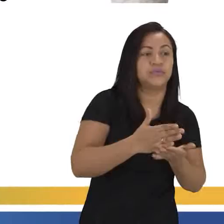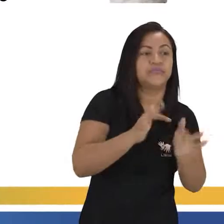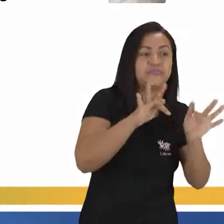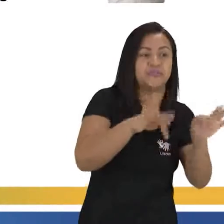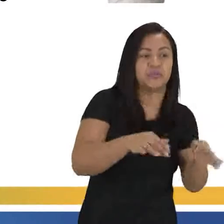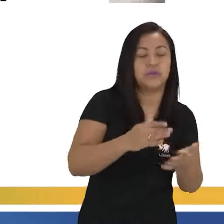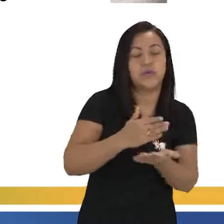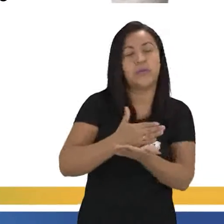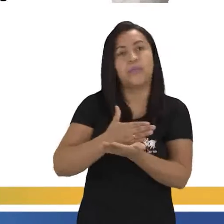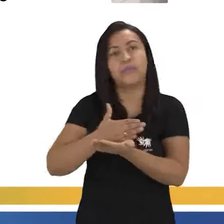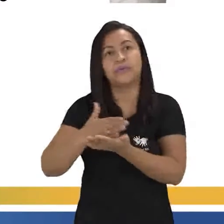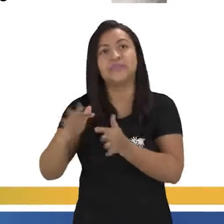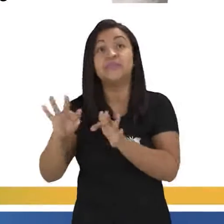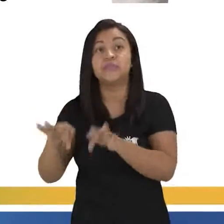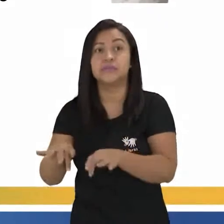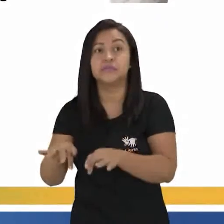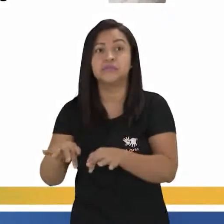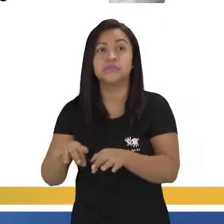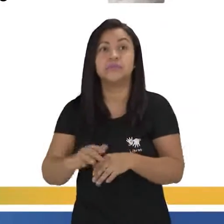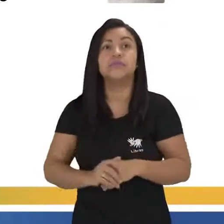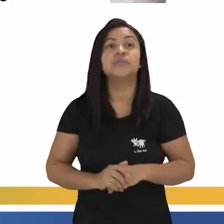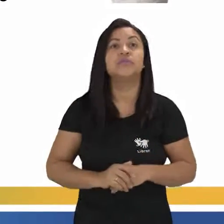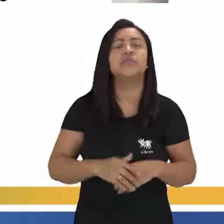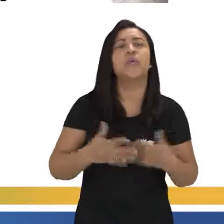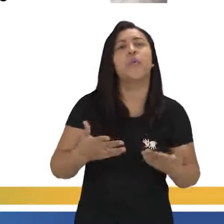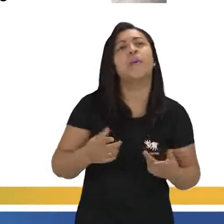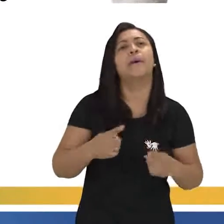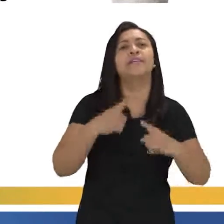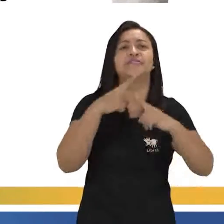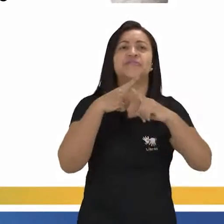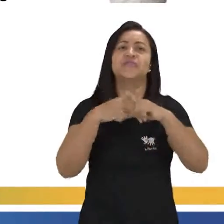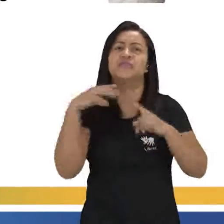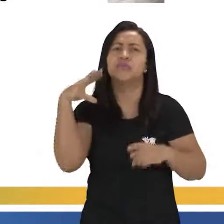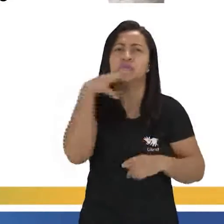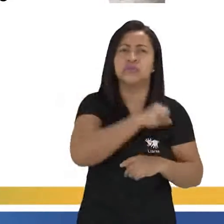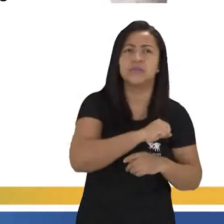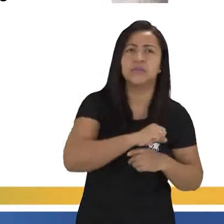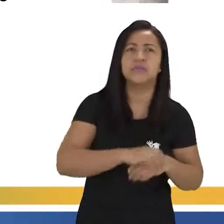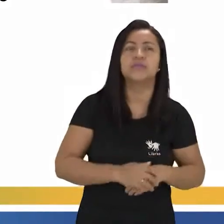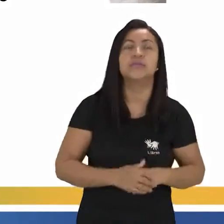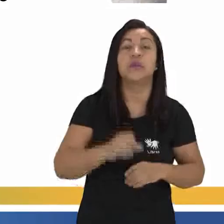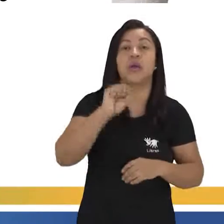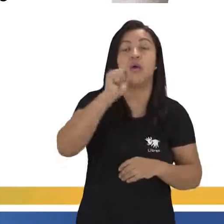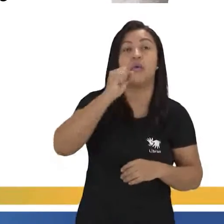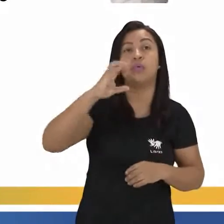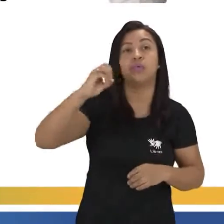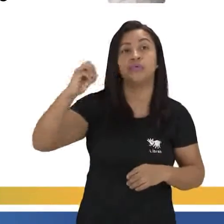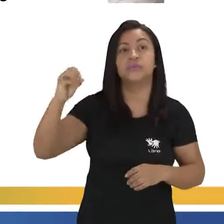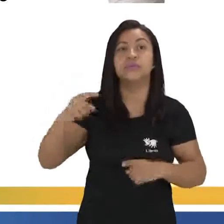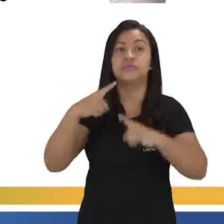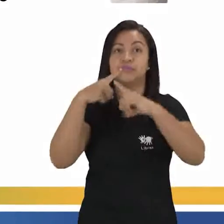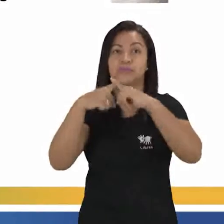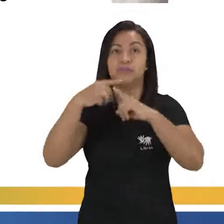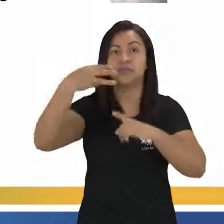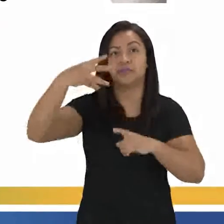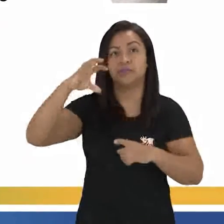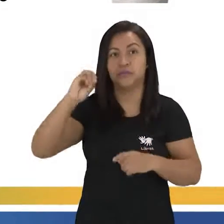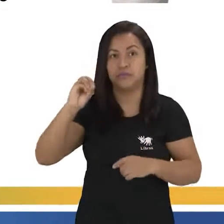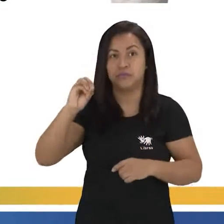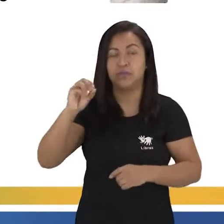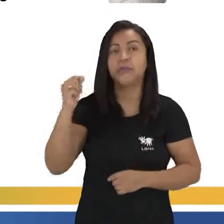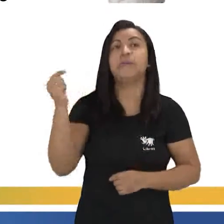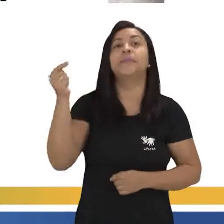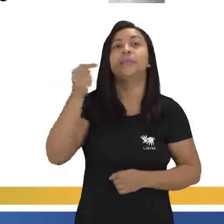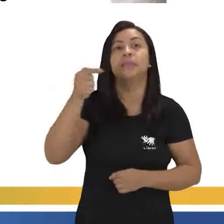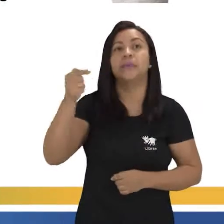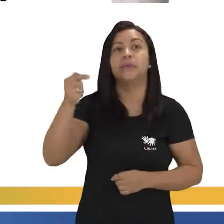a quantidade de movimento final é a massa vezes a velocidade final, então é 800 vezes 30, certo? Menos